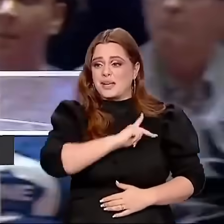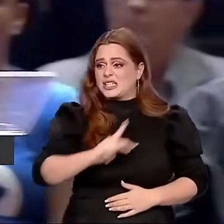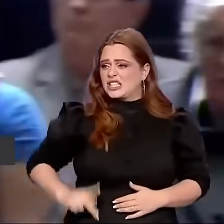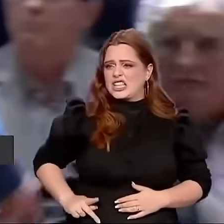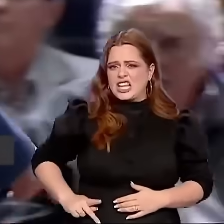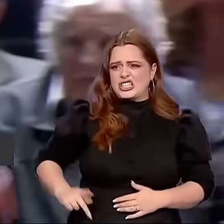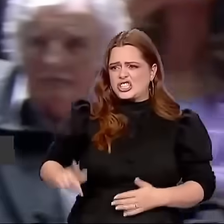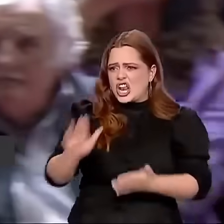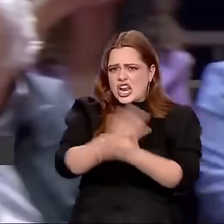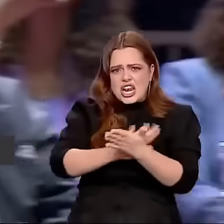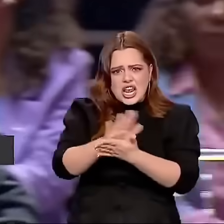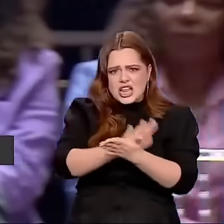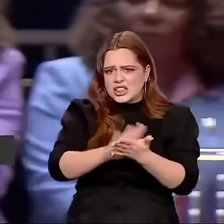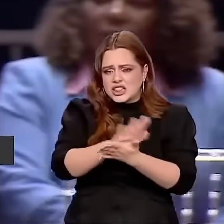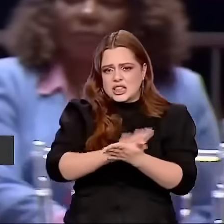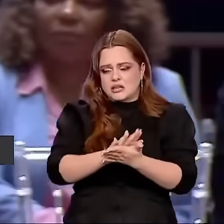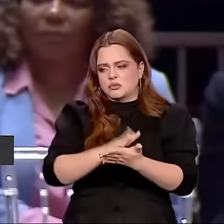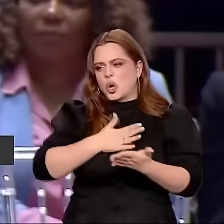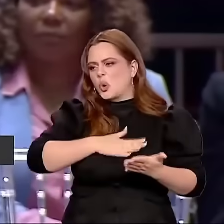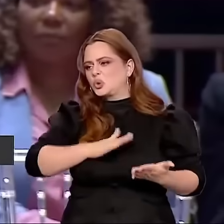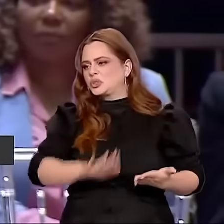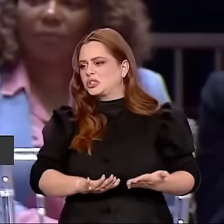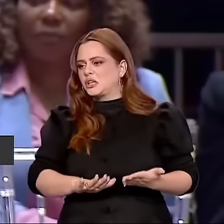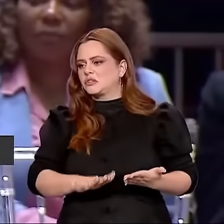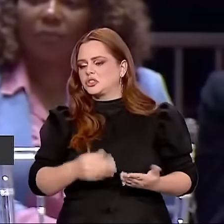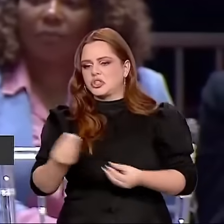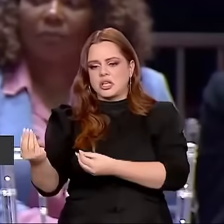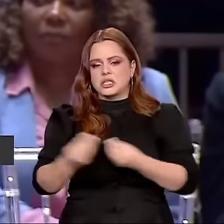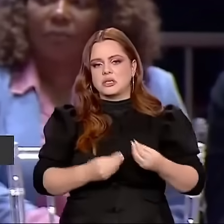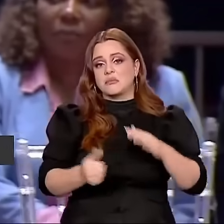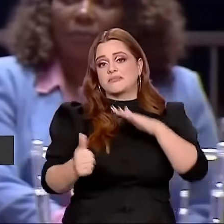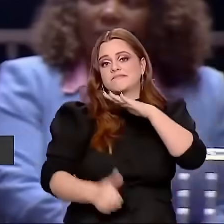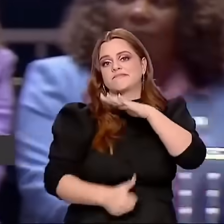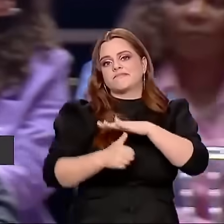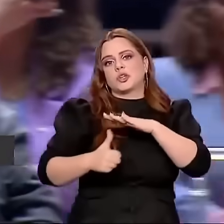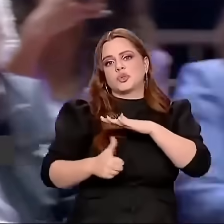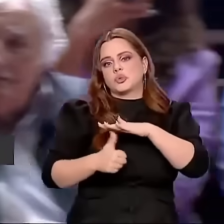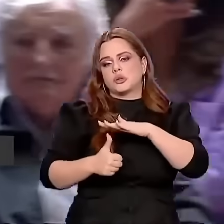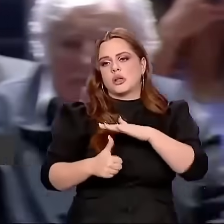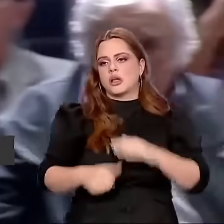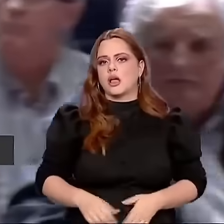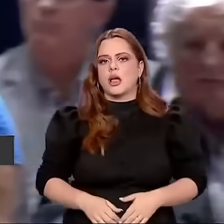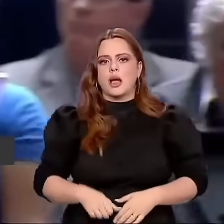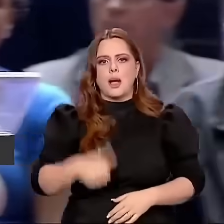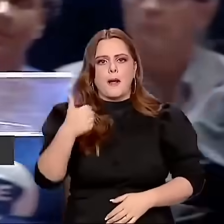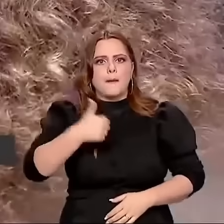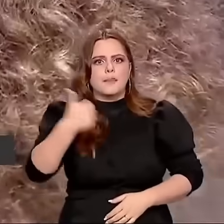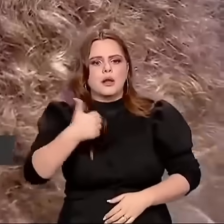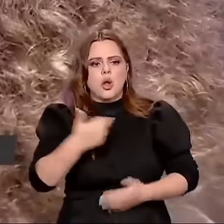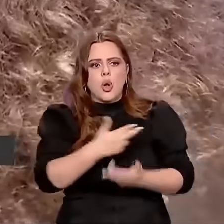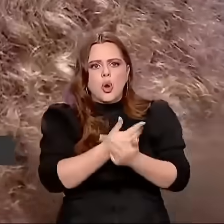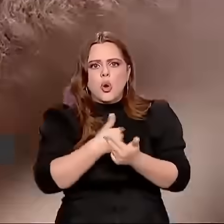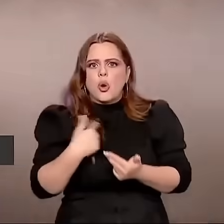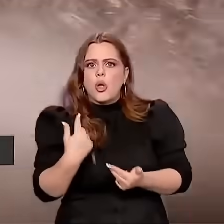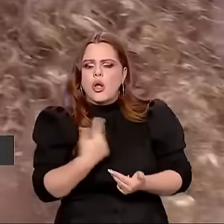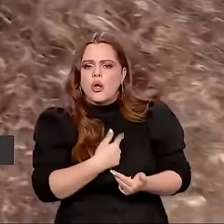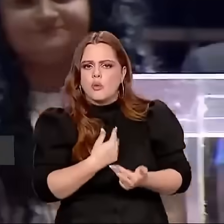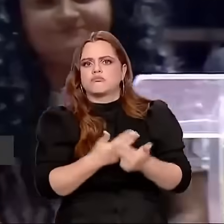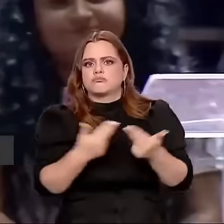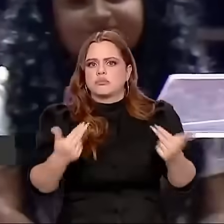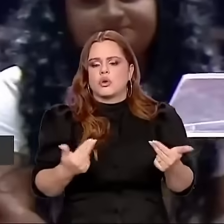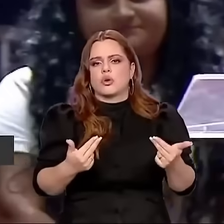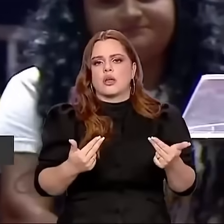nenhum gostava de receber reitores. A primeira coisa que eu fiz no mês de janeiro foi